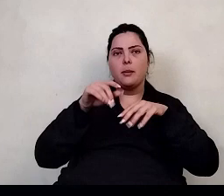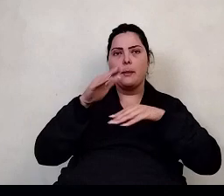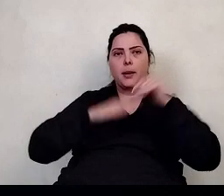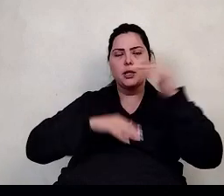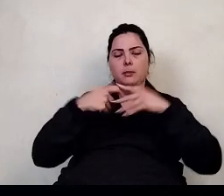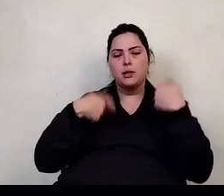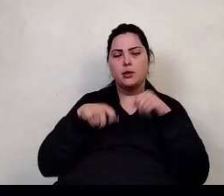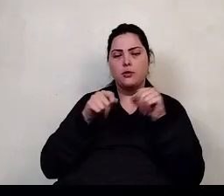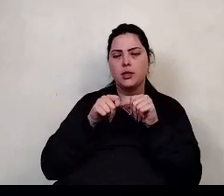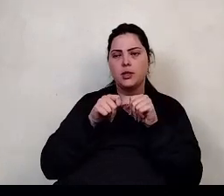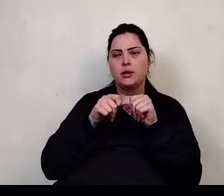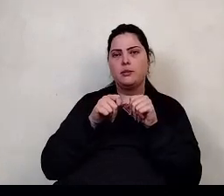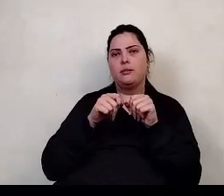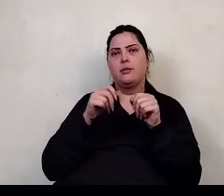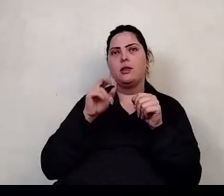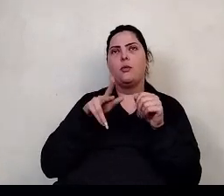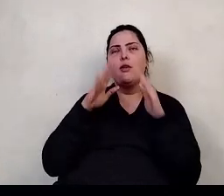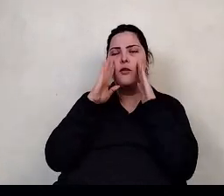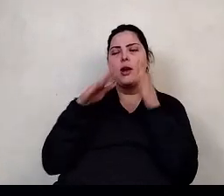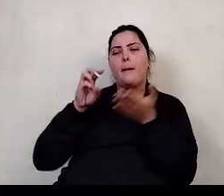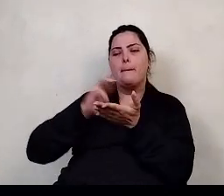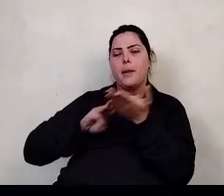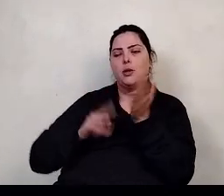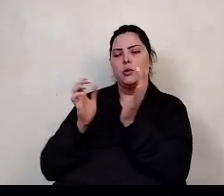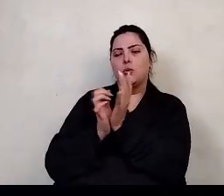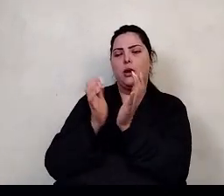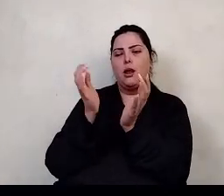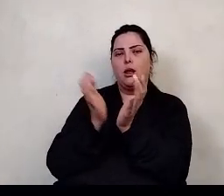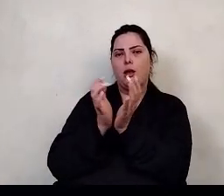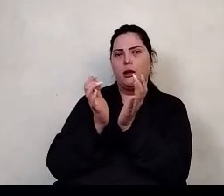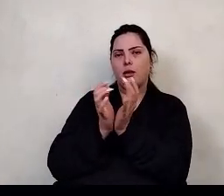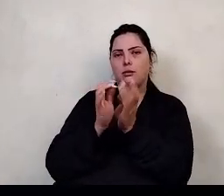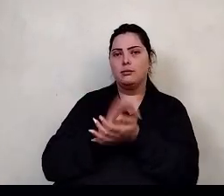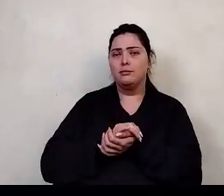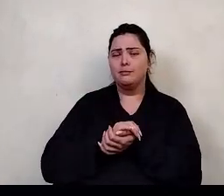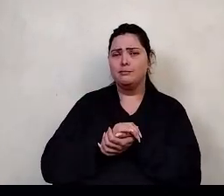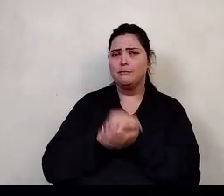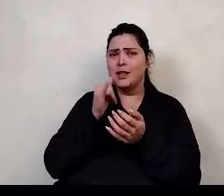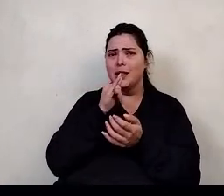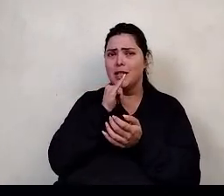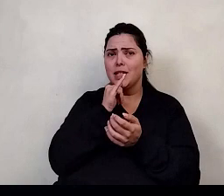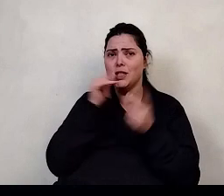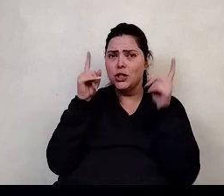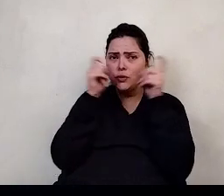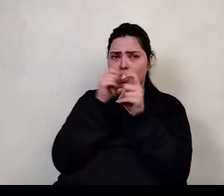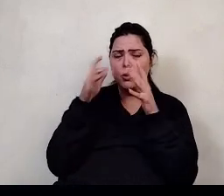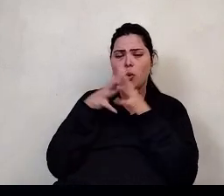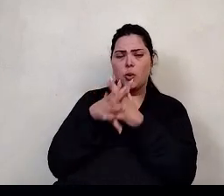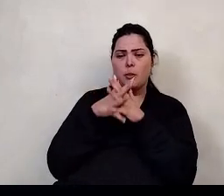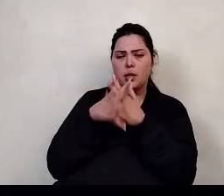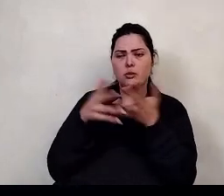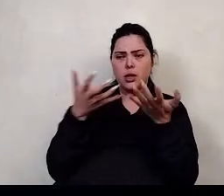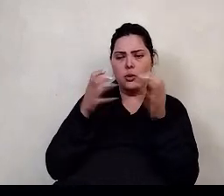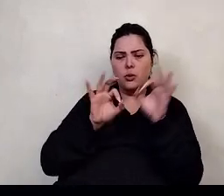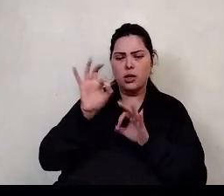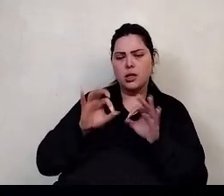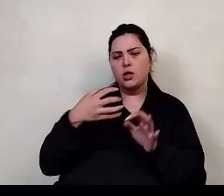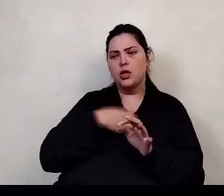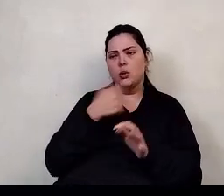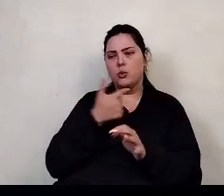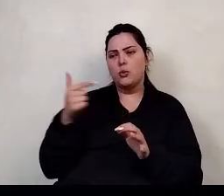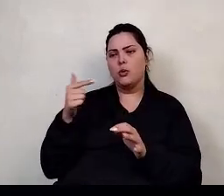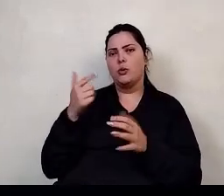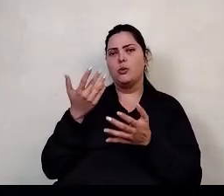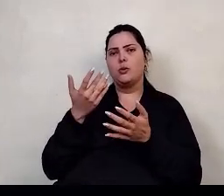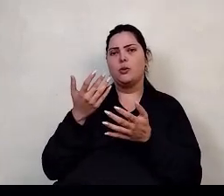ali dentro daquela estrutura de classes. Pô, mas o meu teste é grande, meu teste é complexo, eu quero organizar isso de uma outra forma, dentro de um account.spec que vai